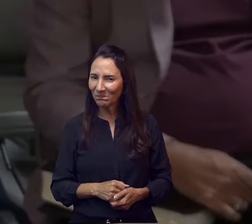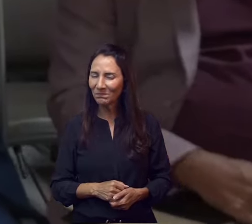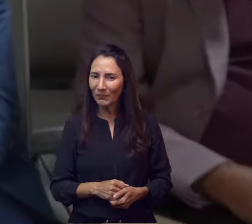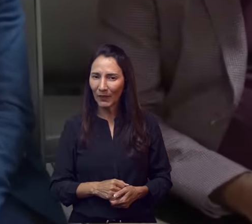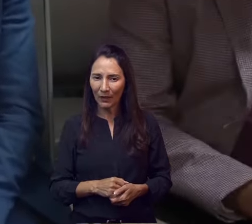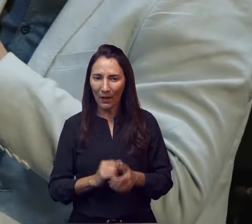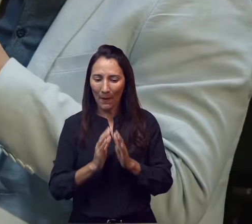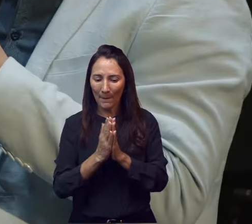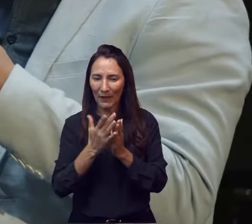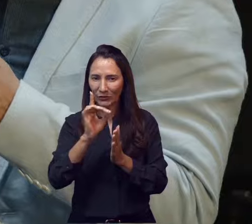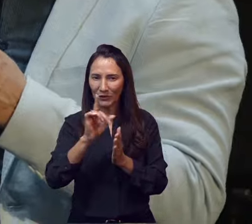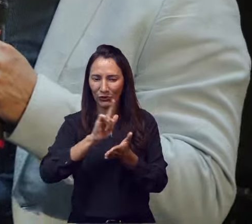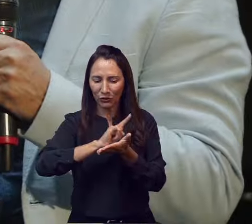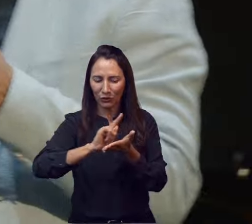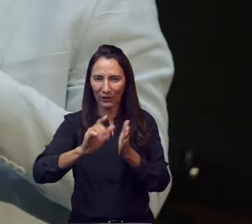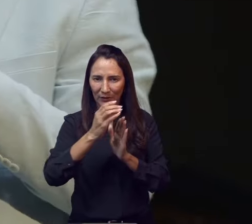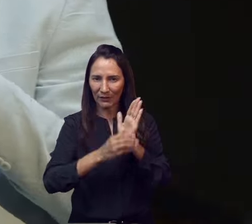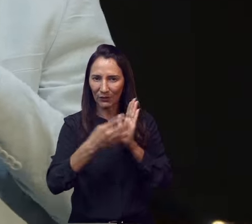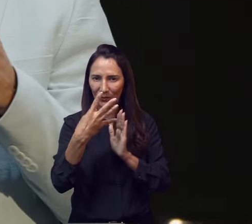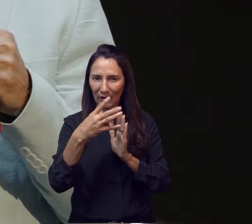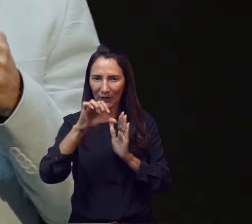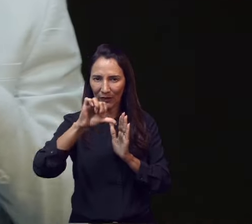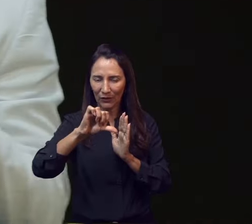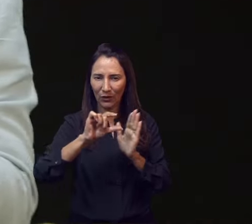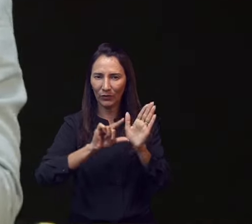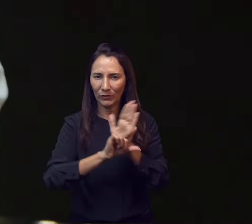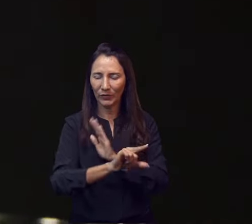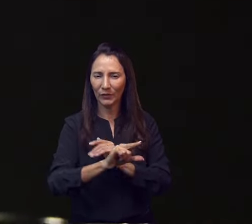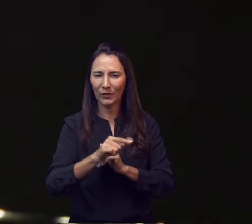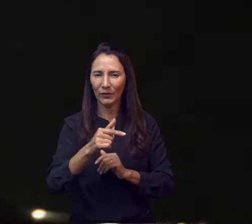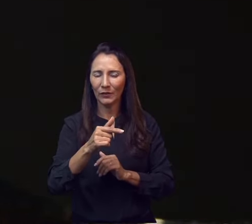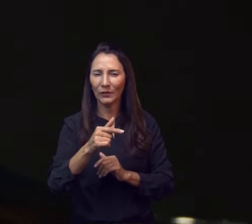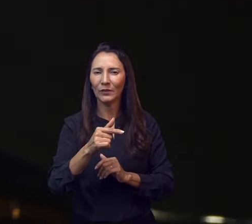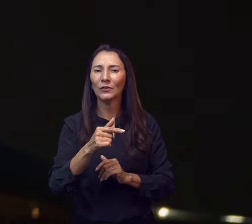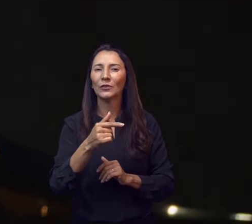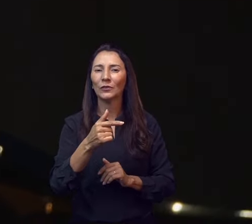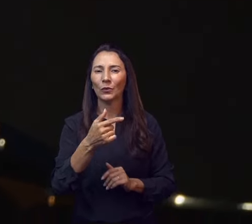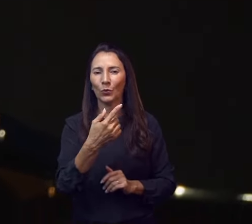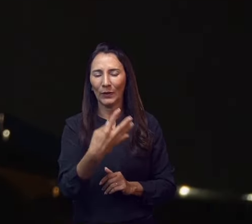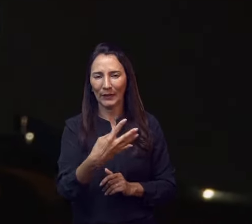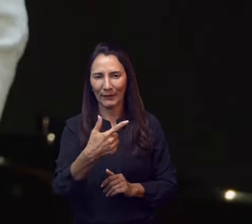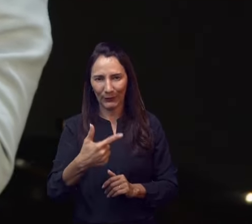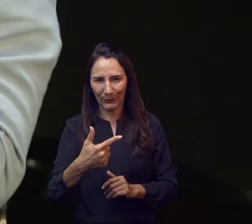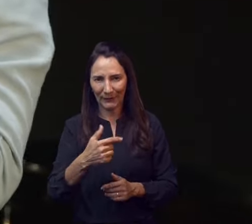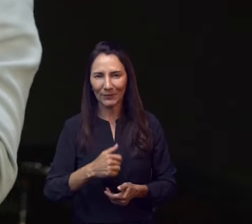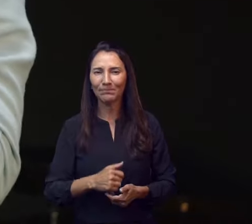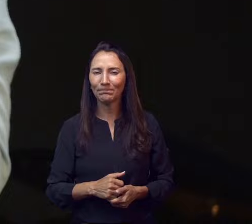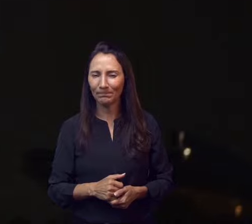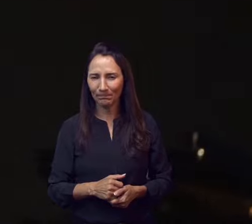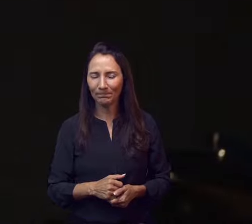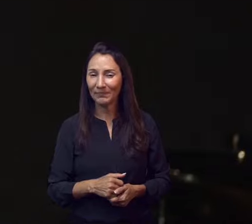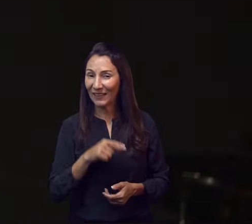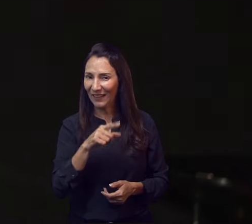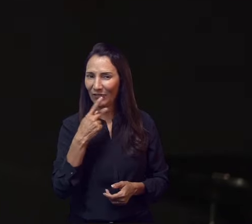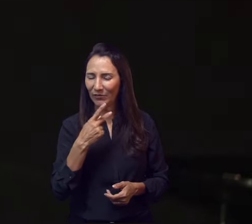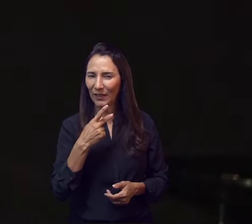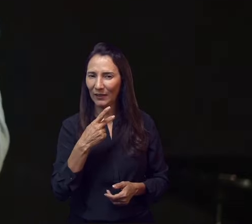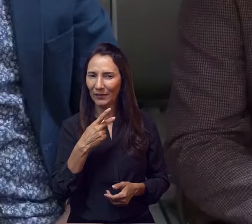um versículo tá lá em Gênesis 49 22 que eu só vou trocar o nome do personagem vou incluir o do Senhor lá disse José